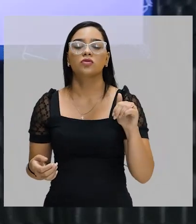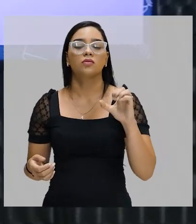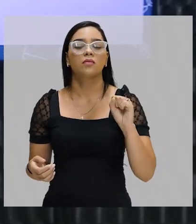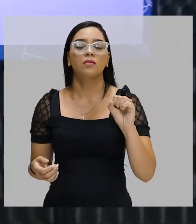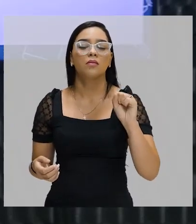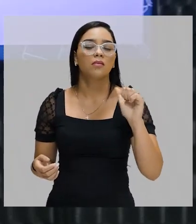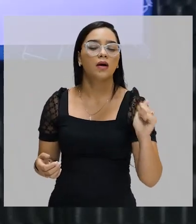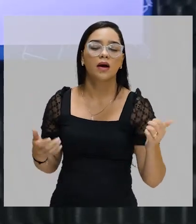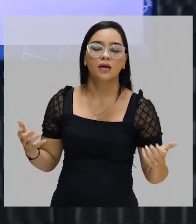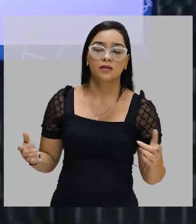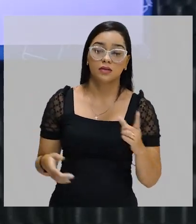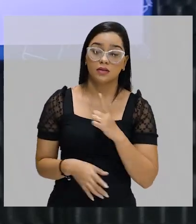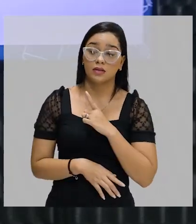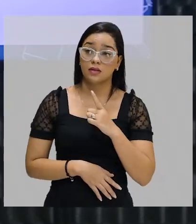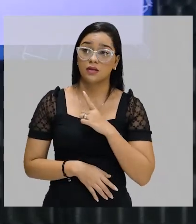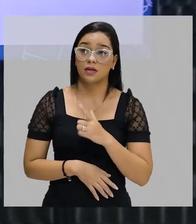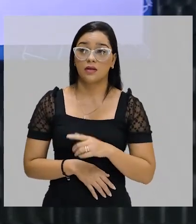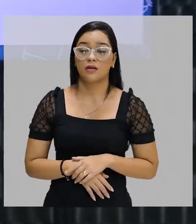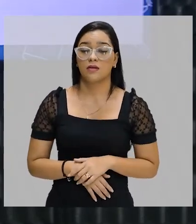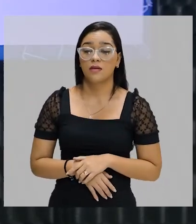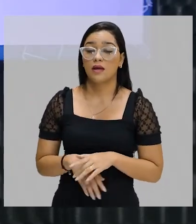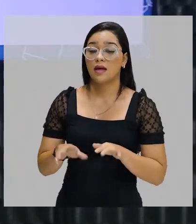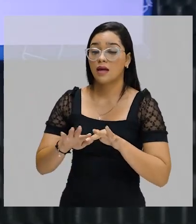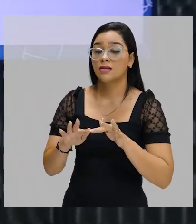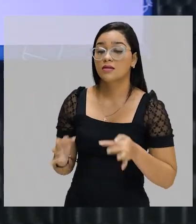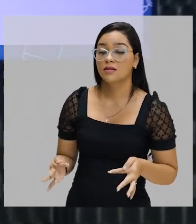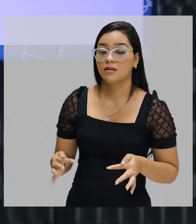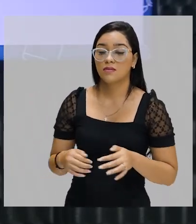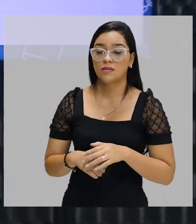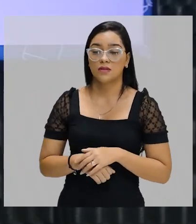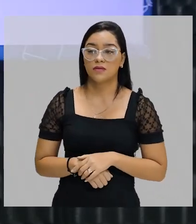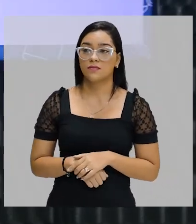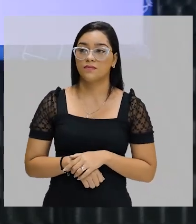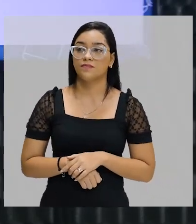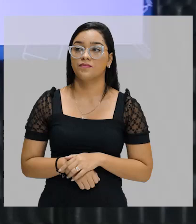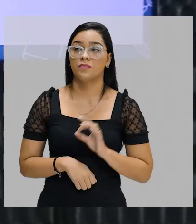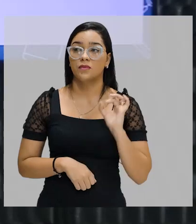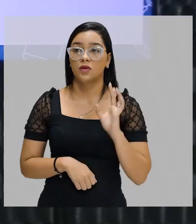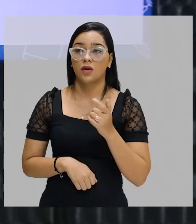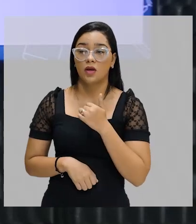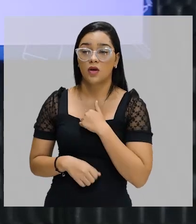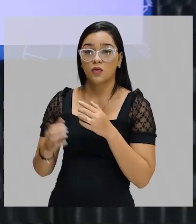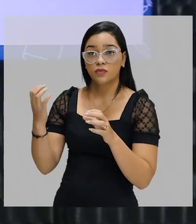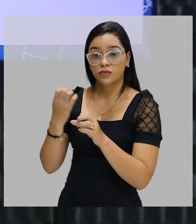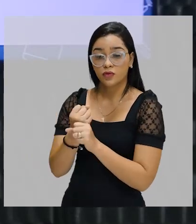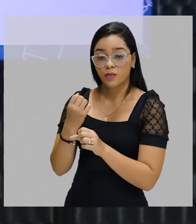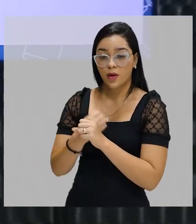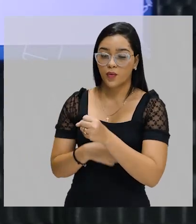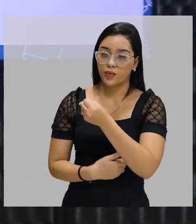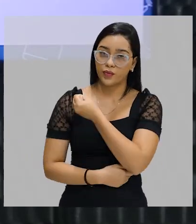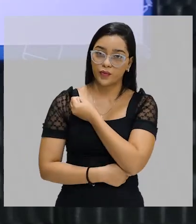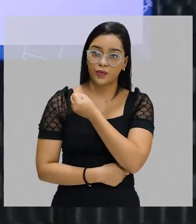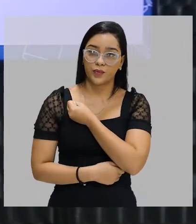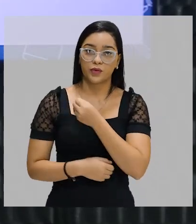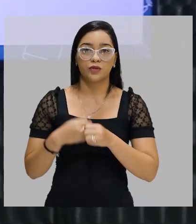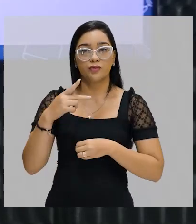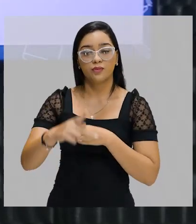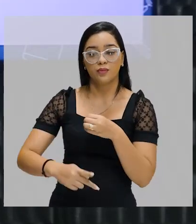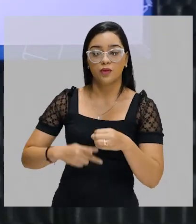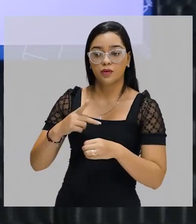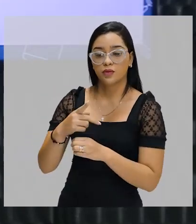Certo? Tem 11 prótons e 12 nêutrons. Então fica bem simples, né? Então, basta eu somar o número de prótons mais o número de